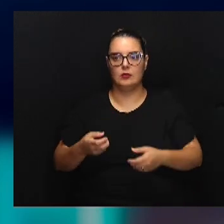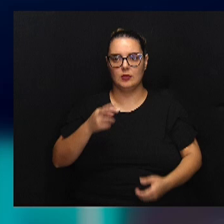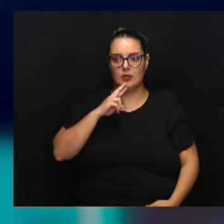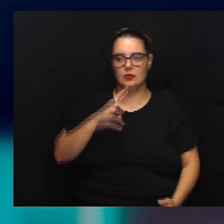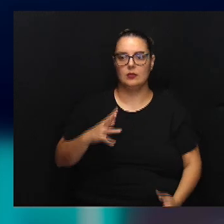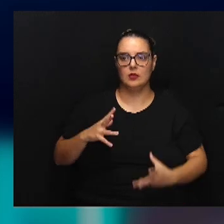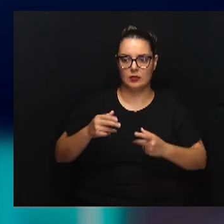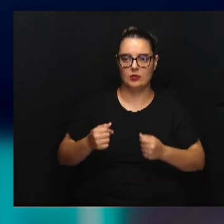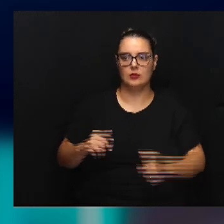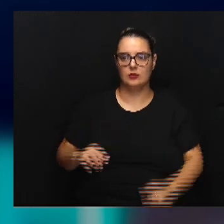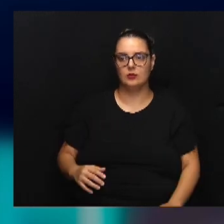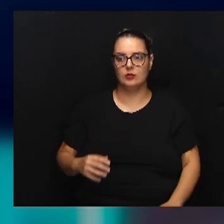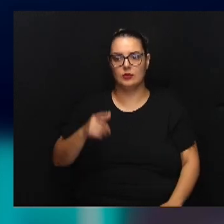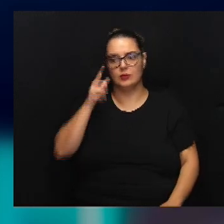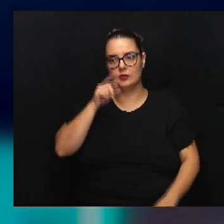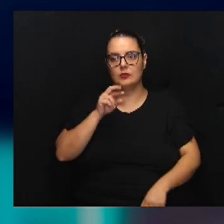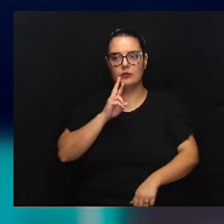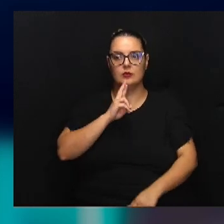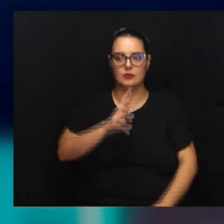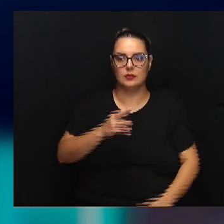aquilo que estiver ao meu alcance. Obrigado.